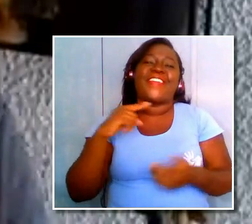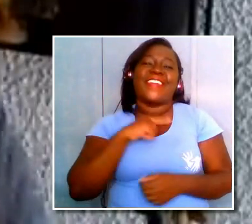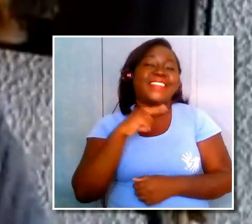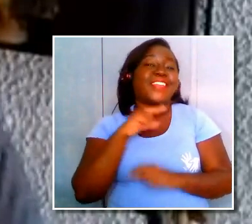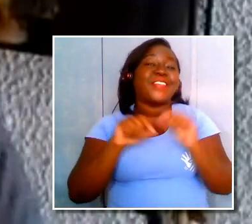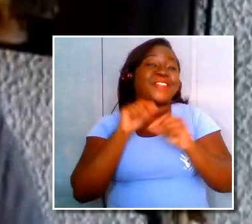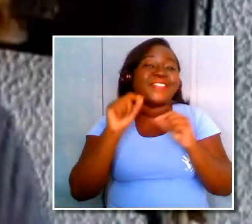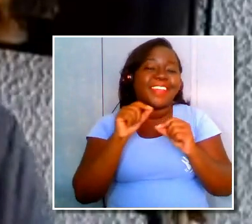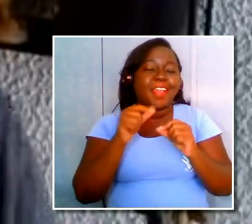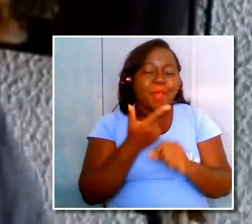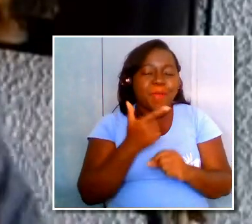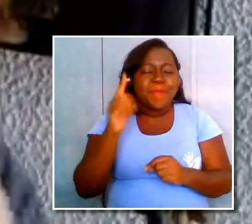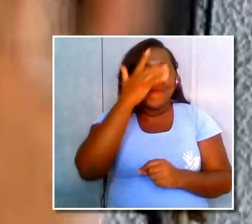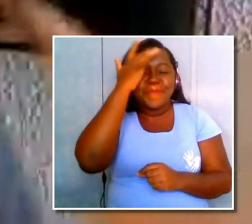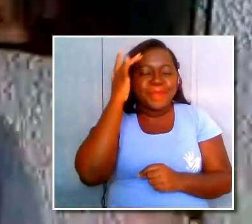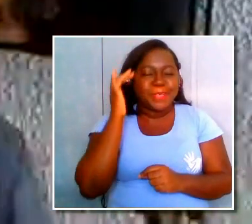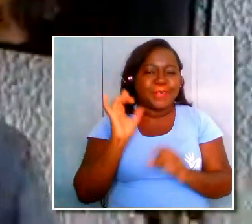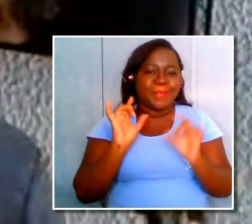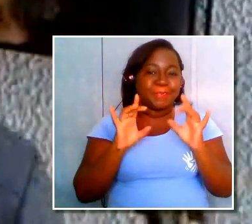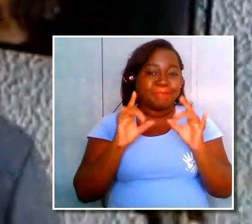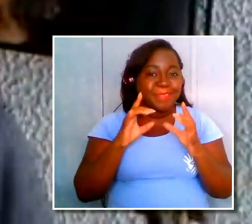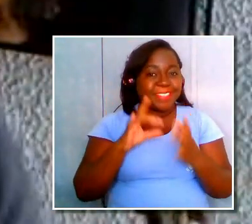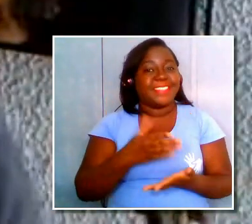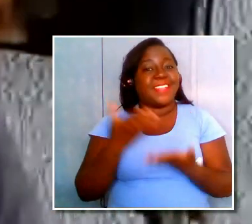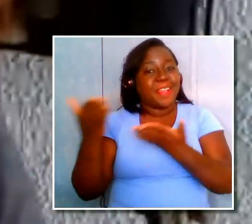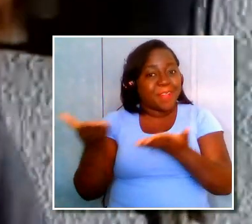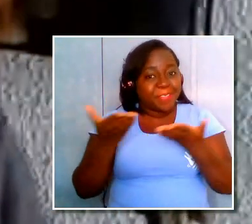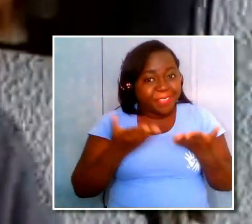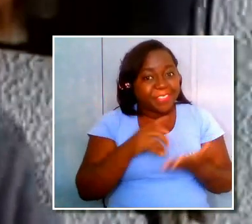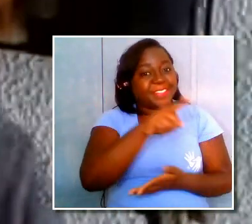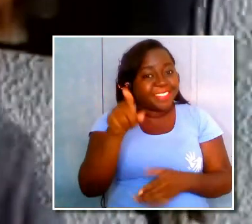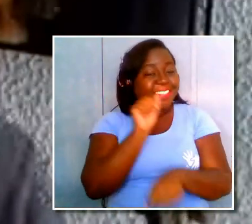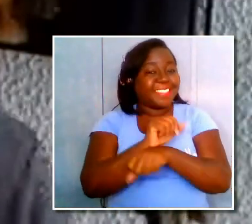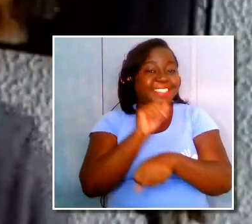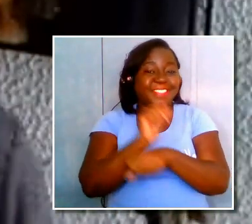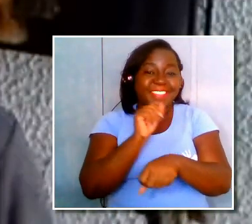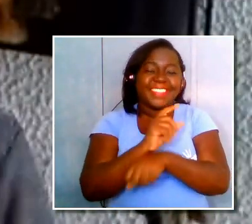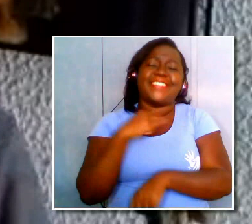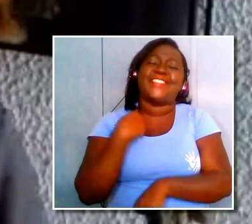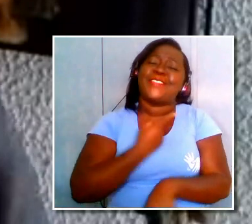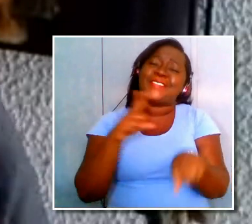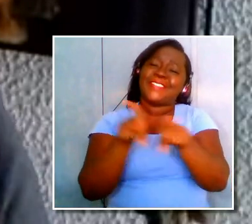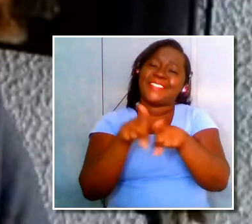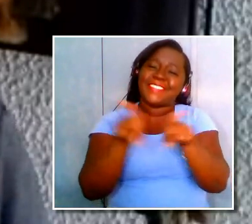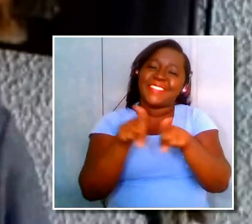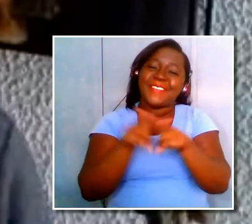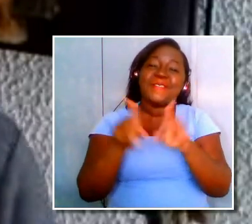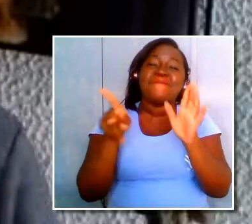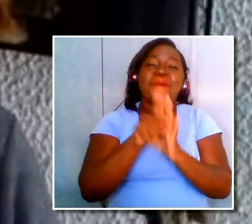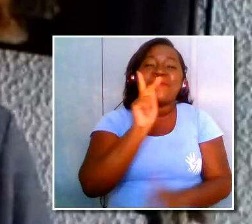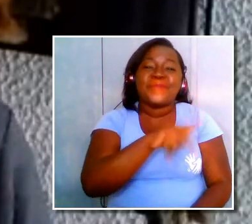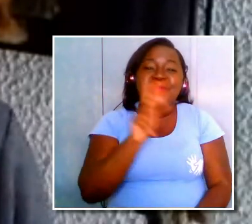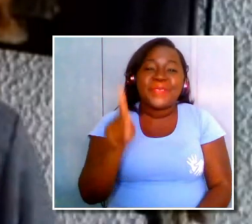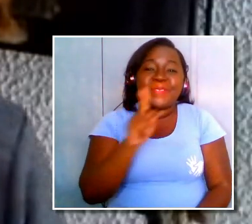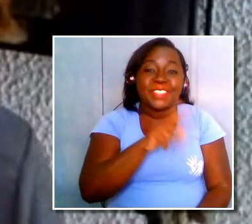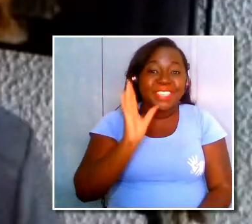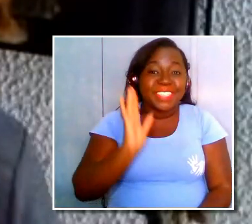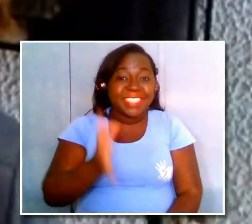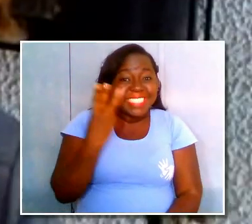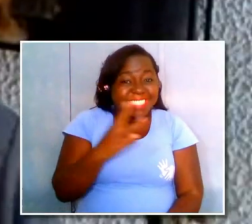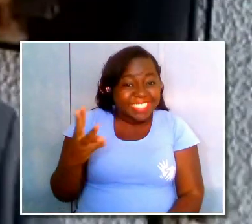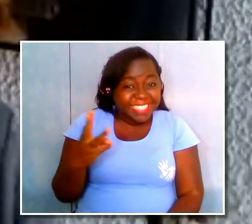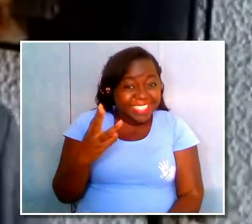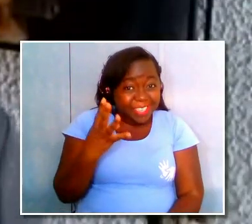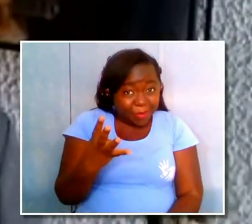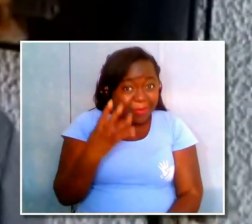outra convidada que vocês também estavam esperando e nós também. Ela é professora há 34 anos.